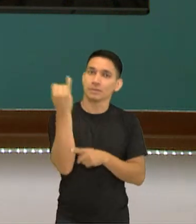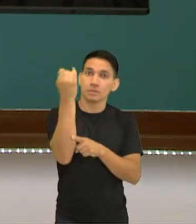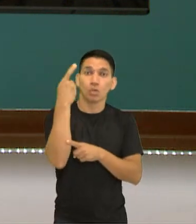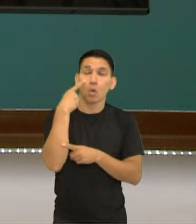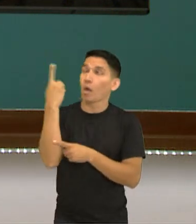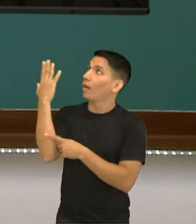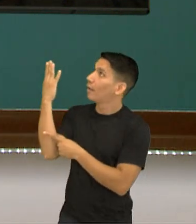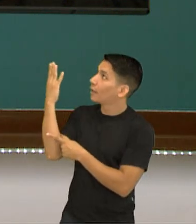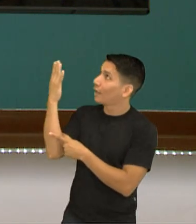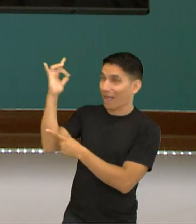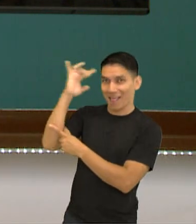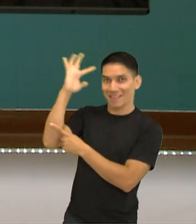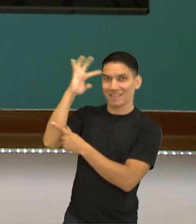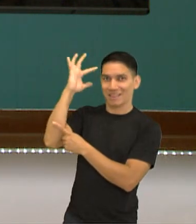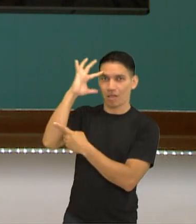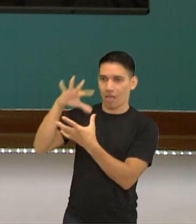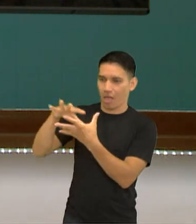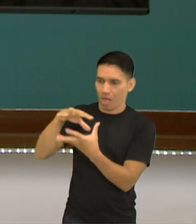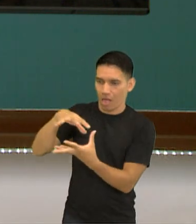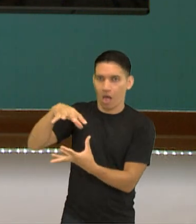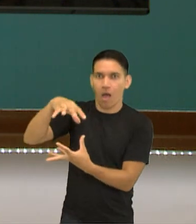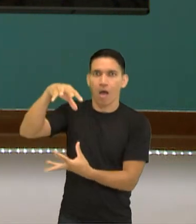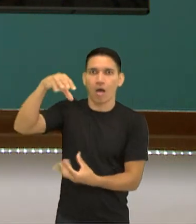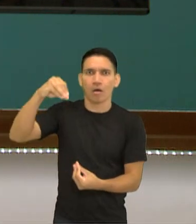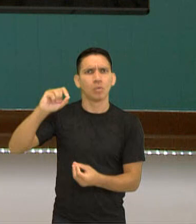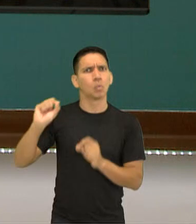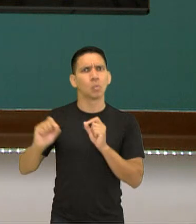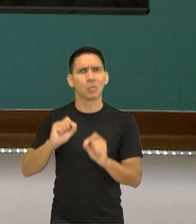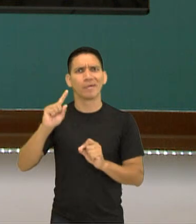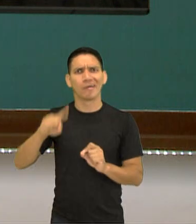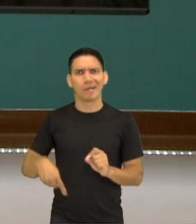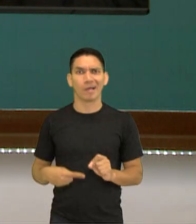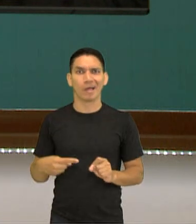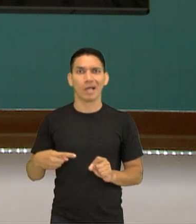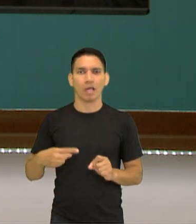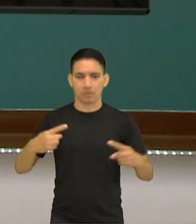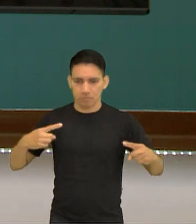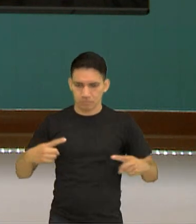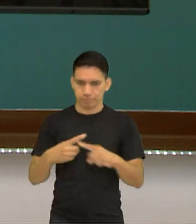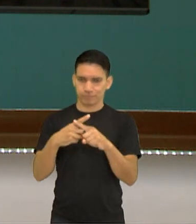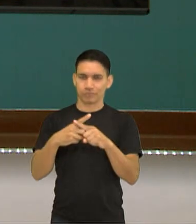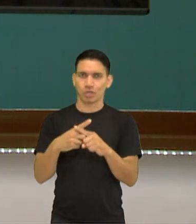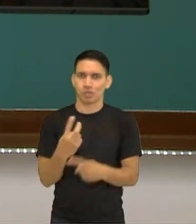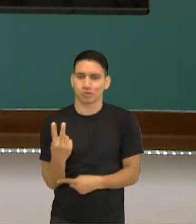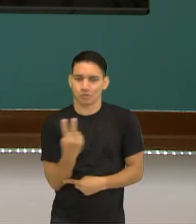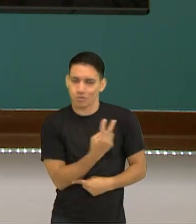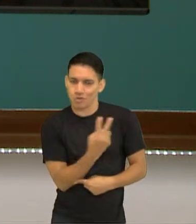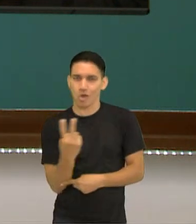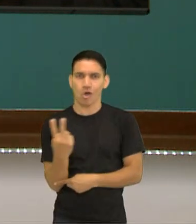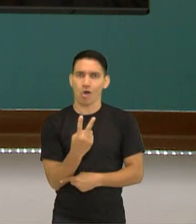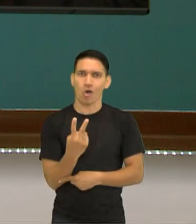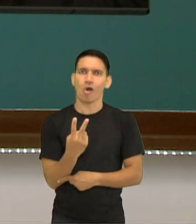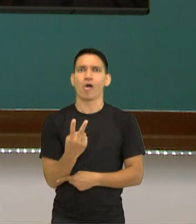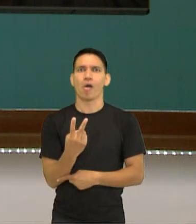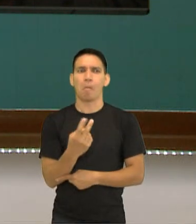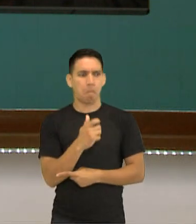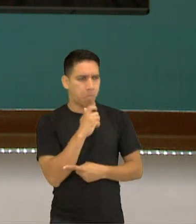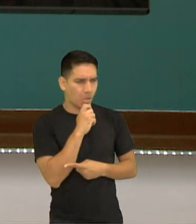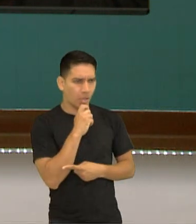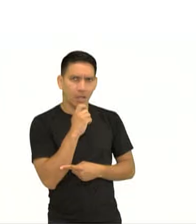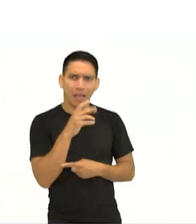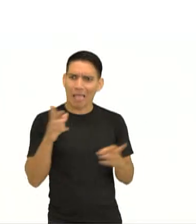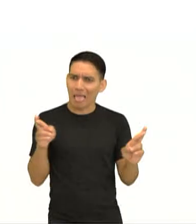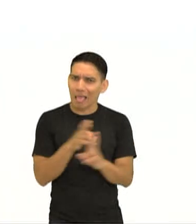a teoria das almas, a questão do dualismo platônico, relação entre corpo e